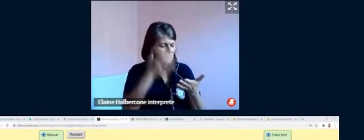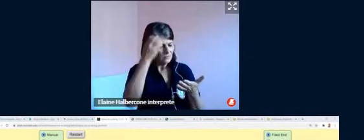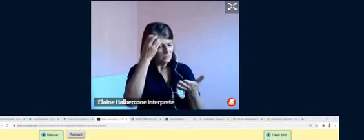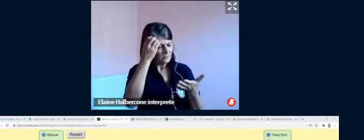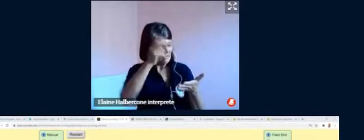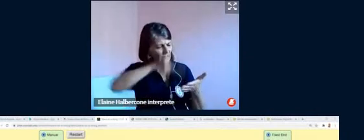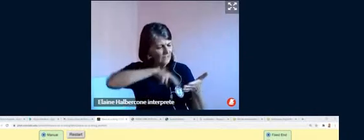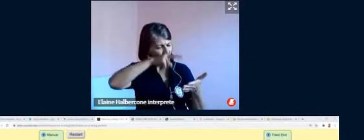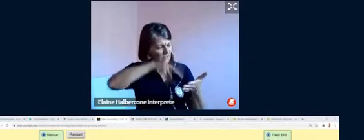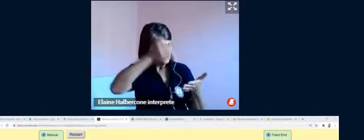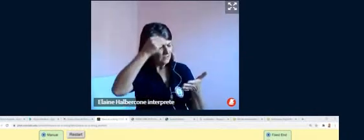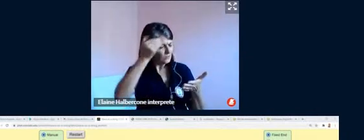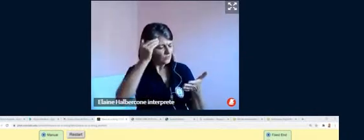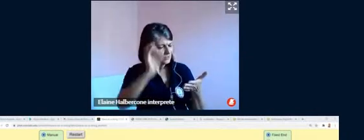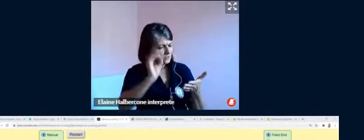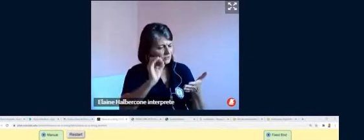lê e não entende.